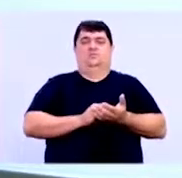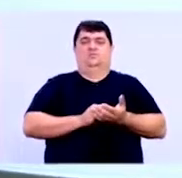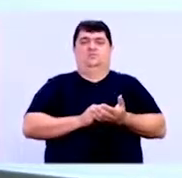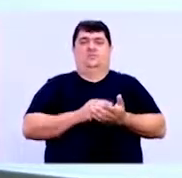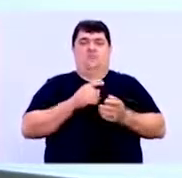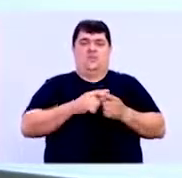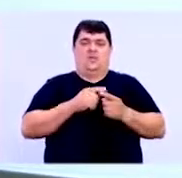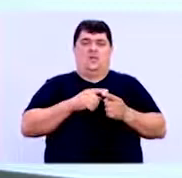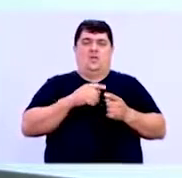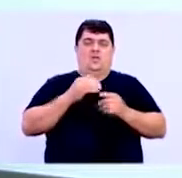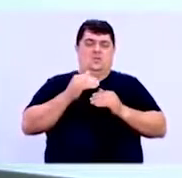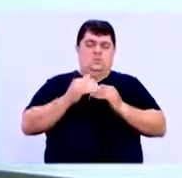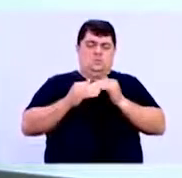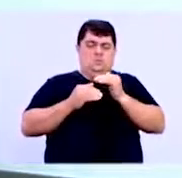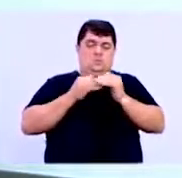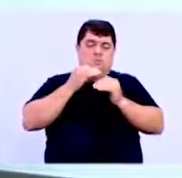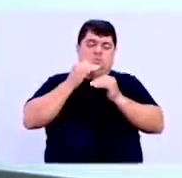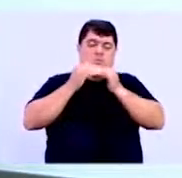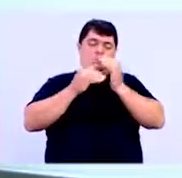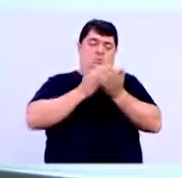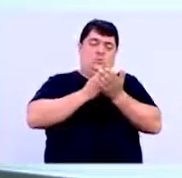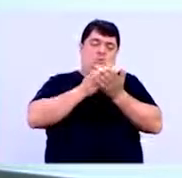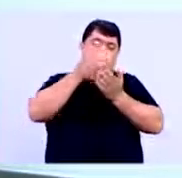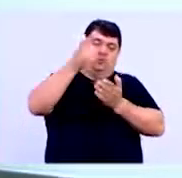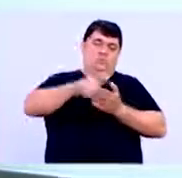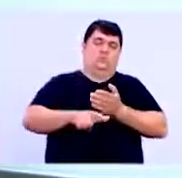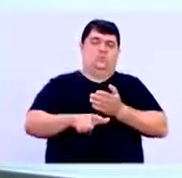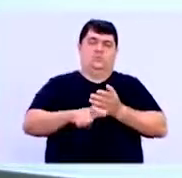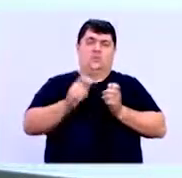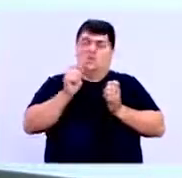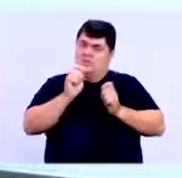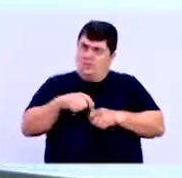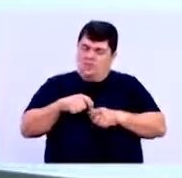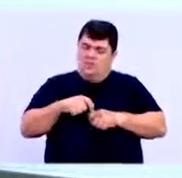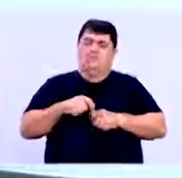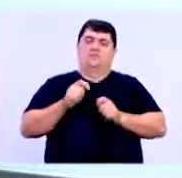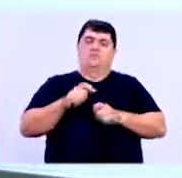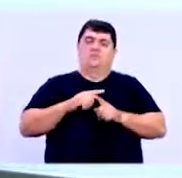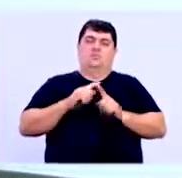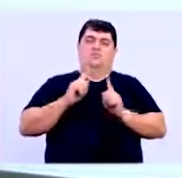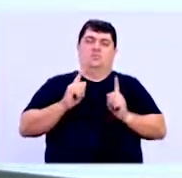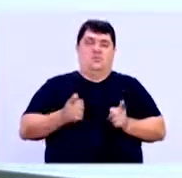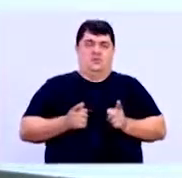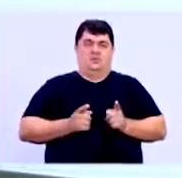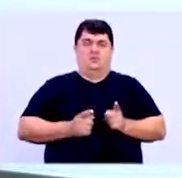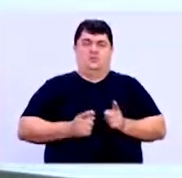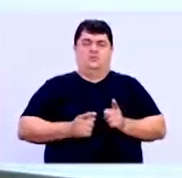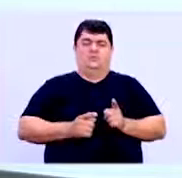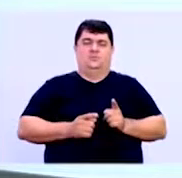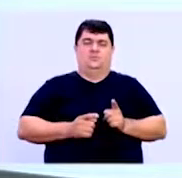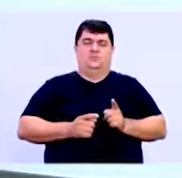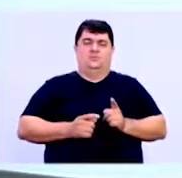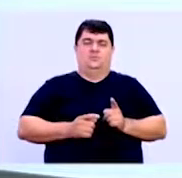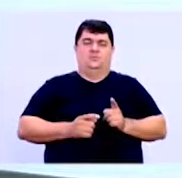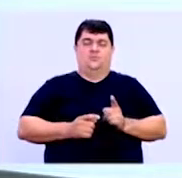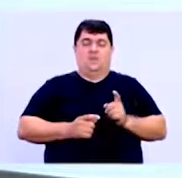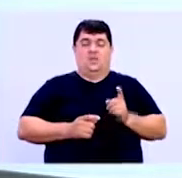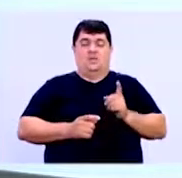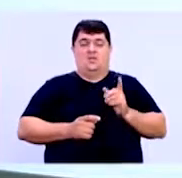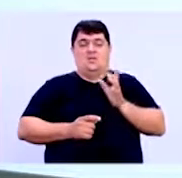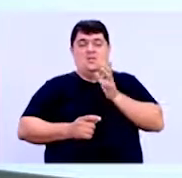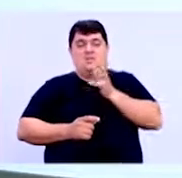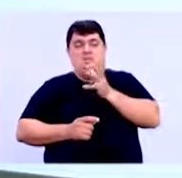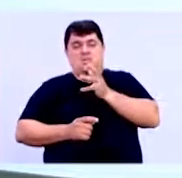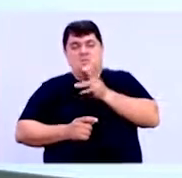que reconstruir toda uma história. É possível sim, só que necessariamente eu costumo dizer, o processo é